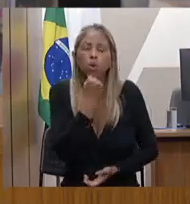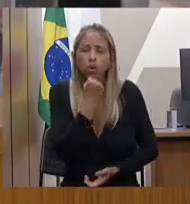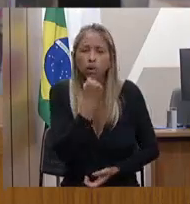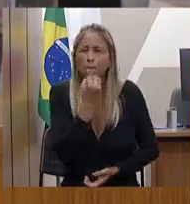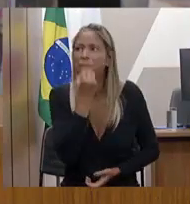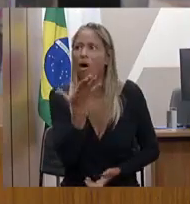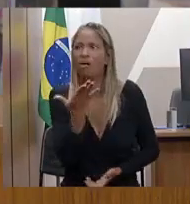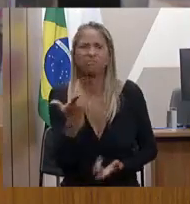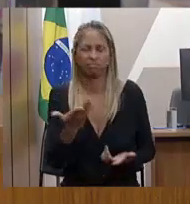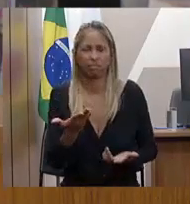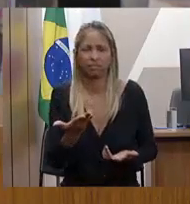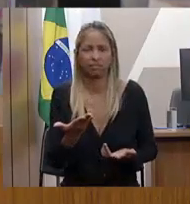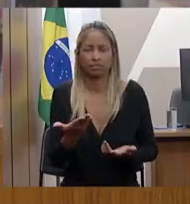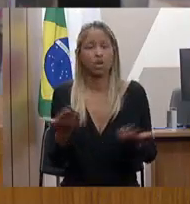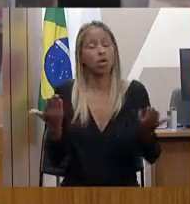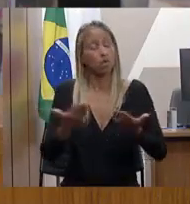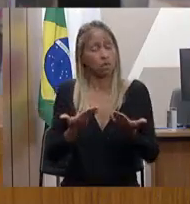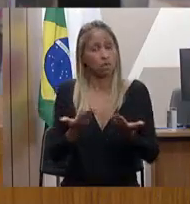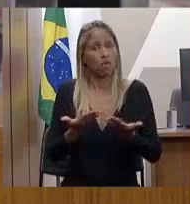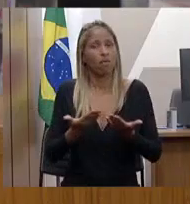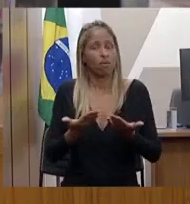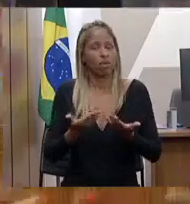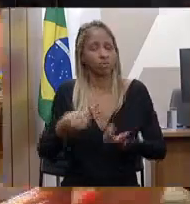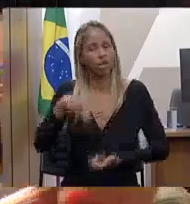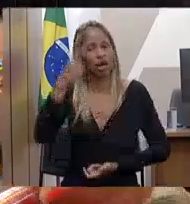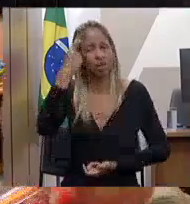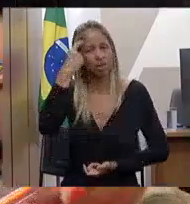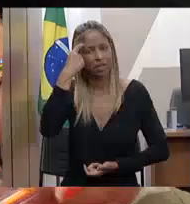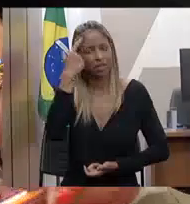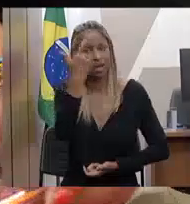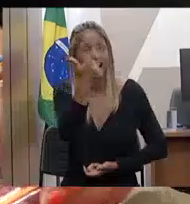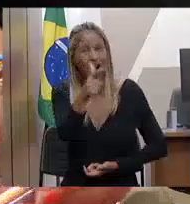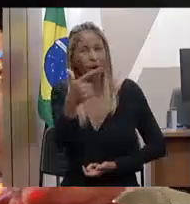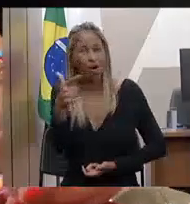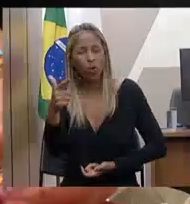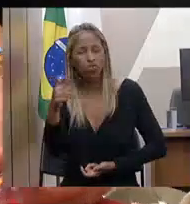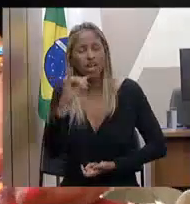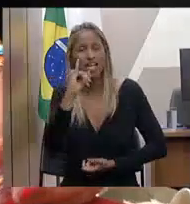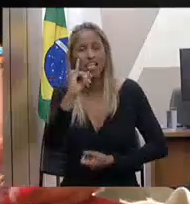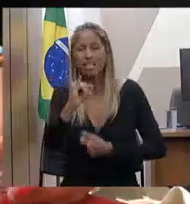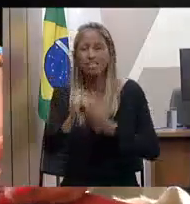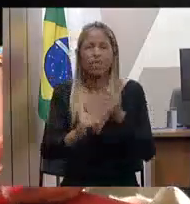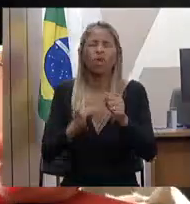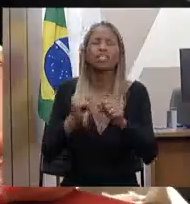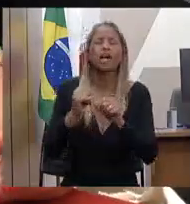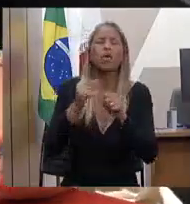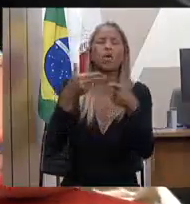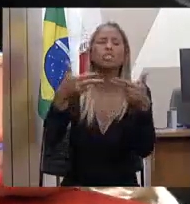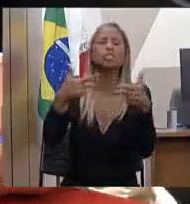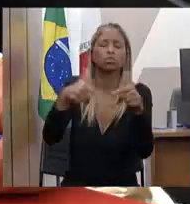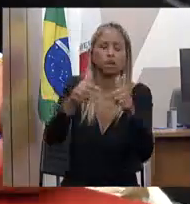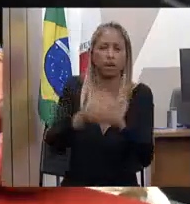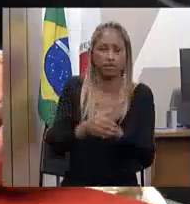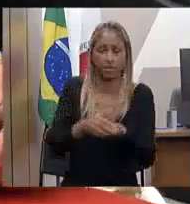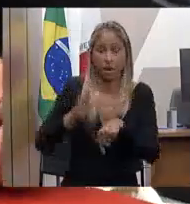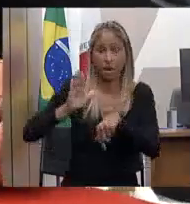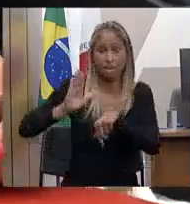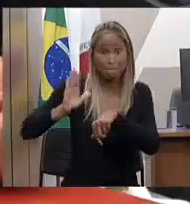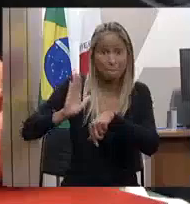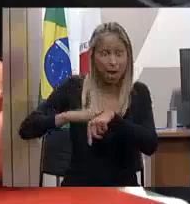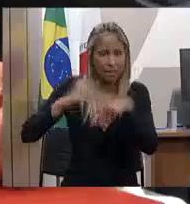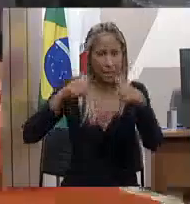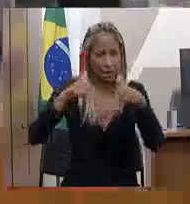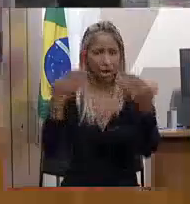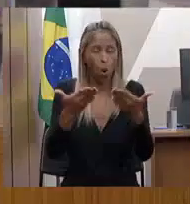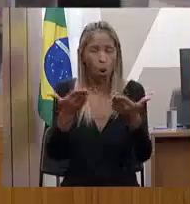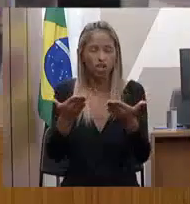isso é hoje né uma questão para ser pensado a outra é informalidade do trabalho nós temos mais trabalhadores hoje